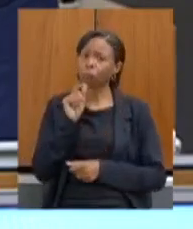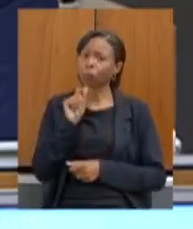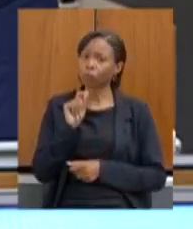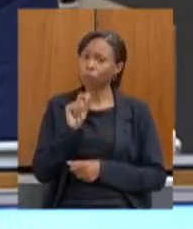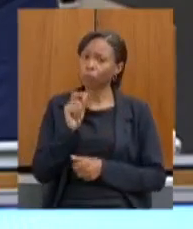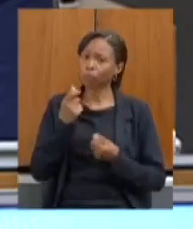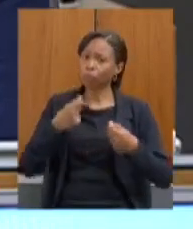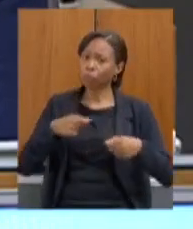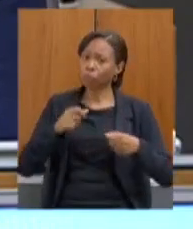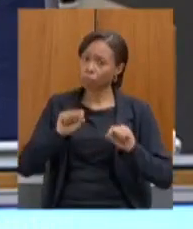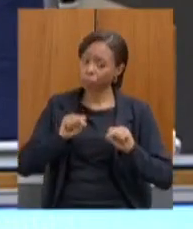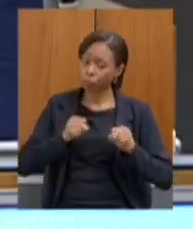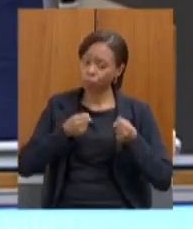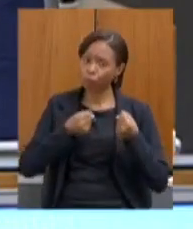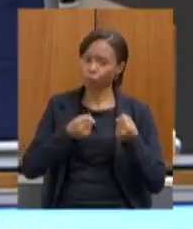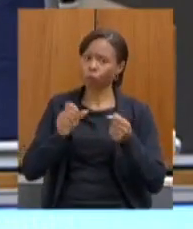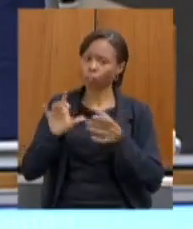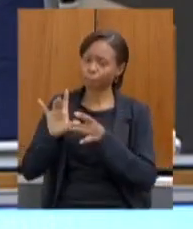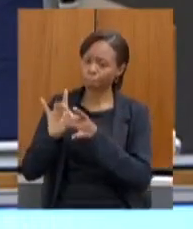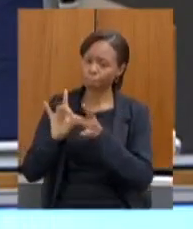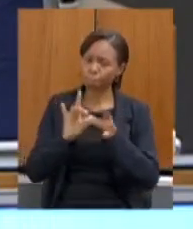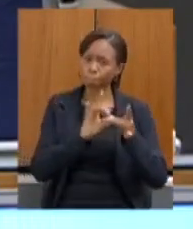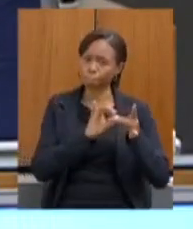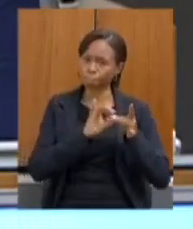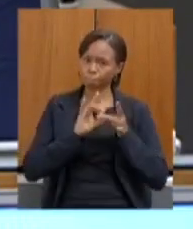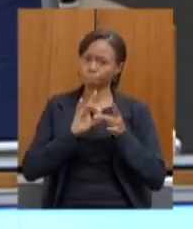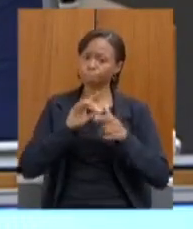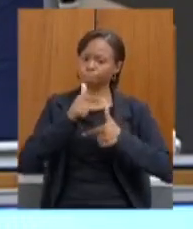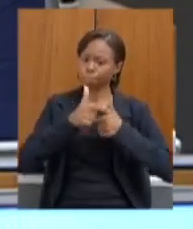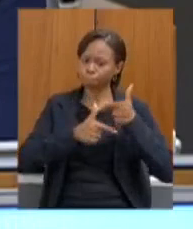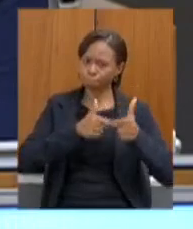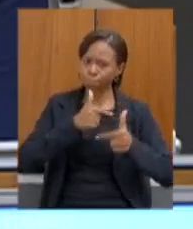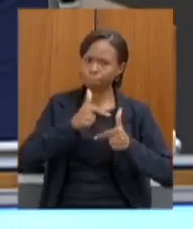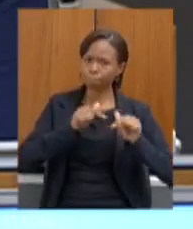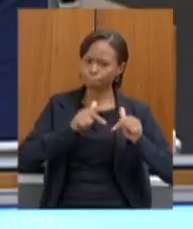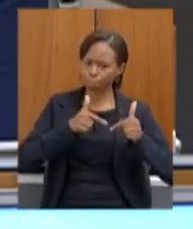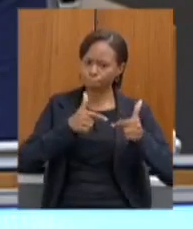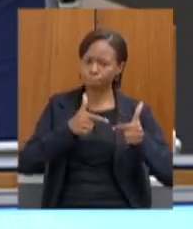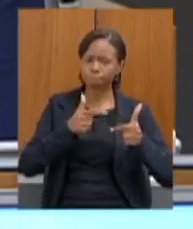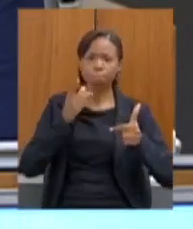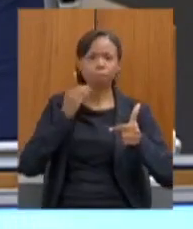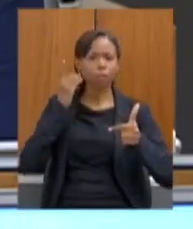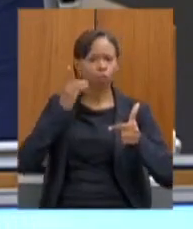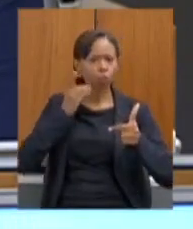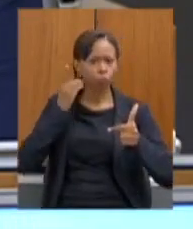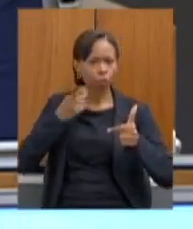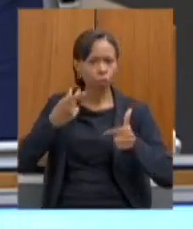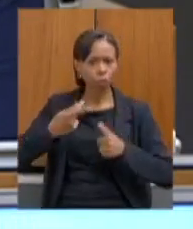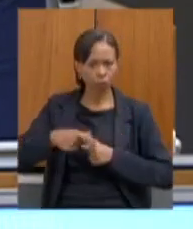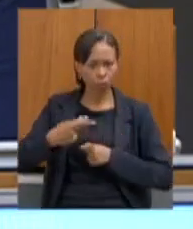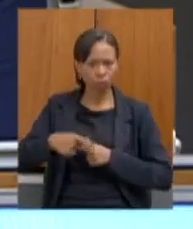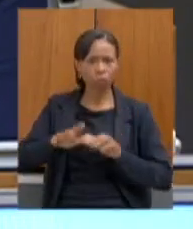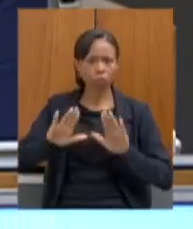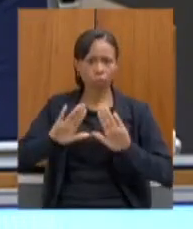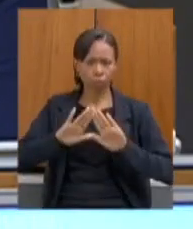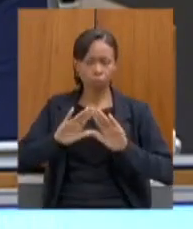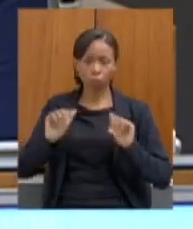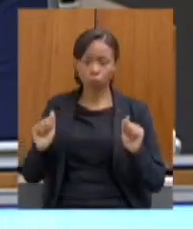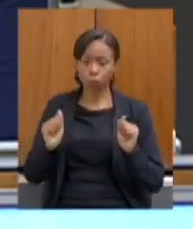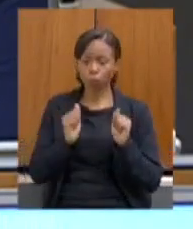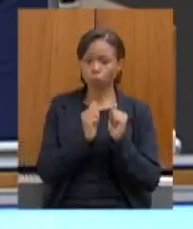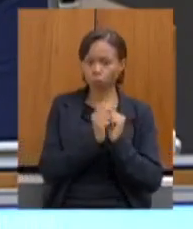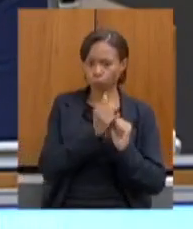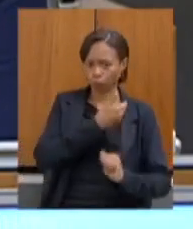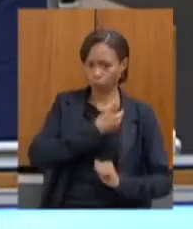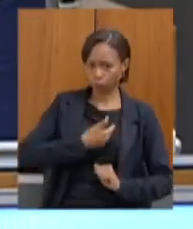forças, com a união e o empenho do trabalho de cada deputado aqui dessa Casa Legislativa, junto com o governo